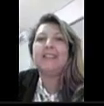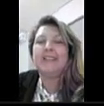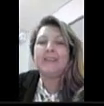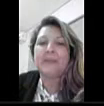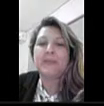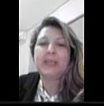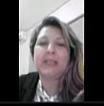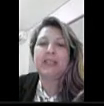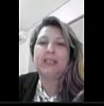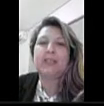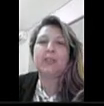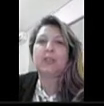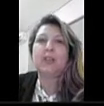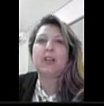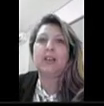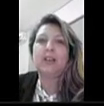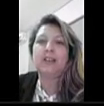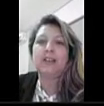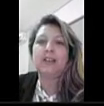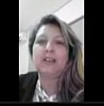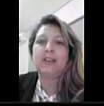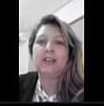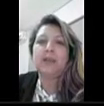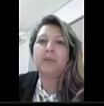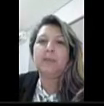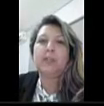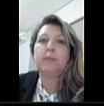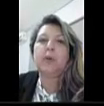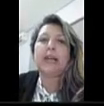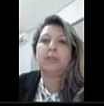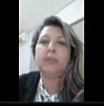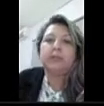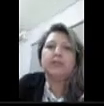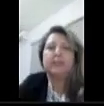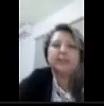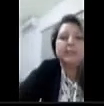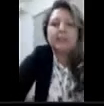Espera aí, deixa eu só pedir para o Ronaldo. Ronaldo?